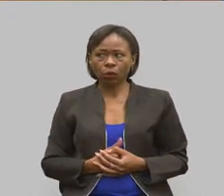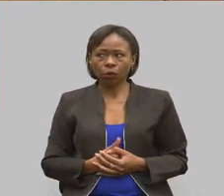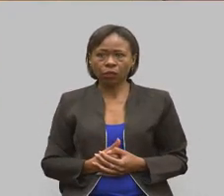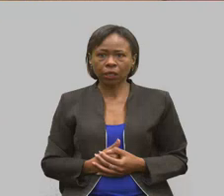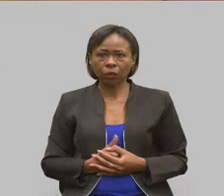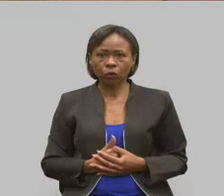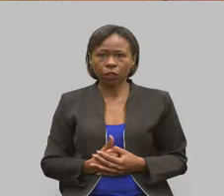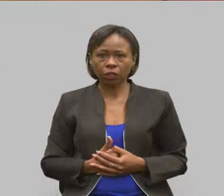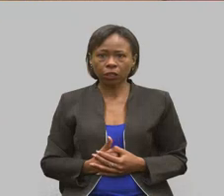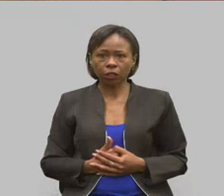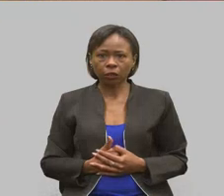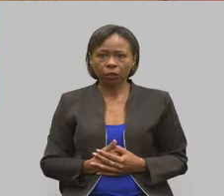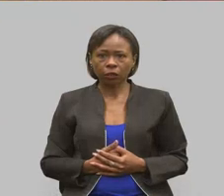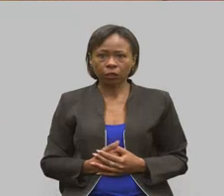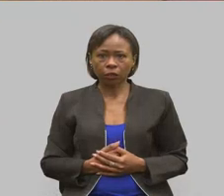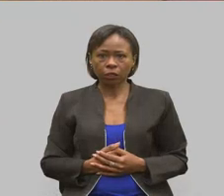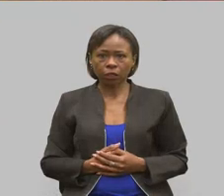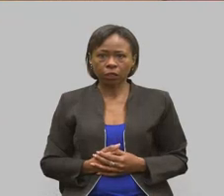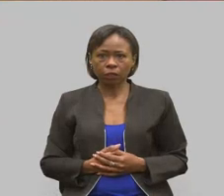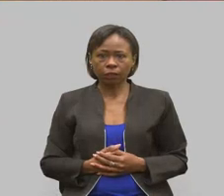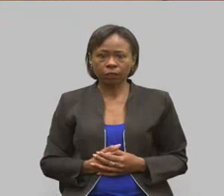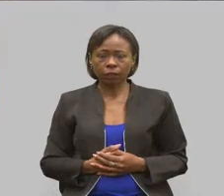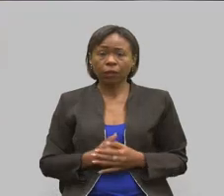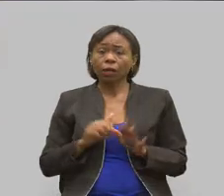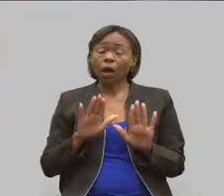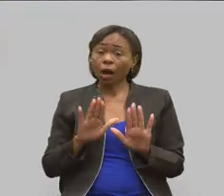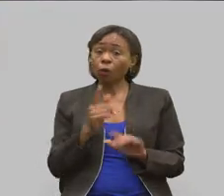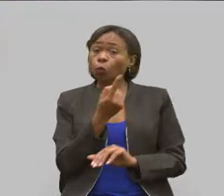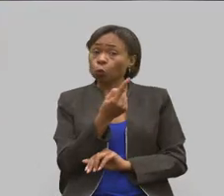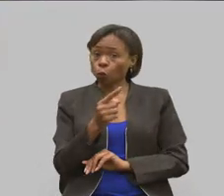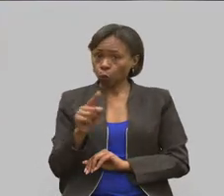obrigado um minutinho falta uma